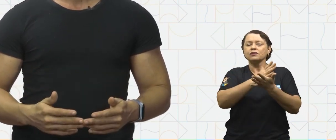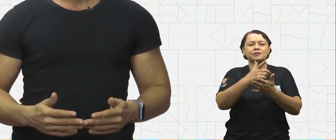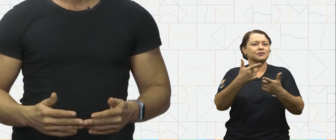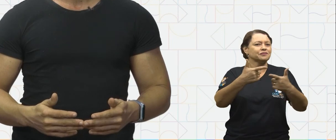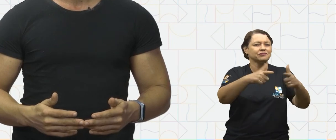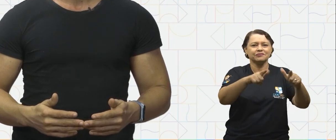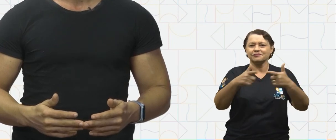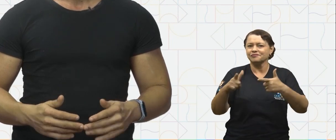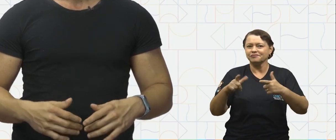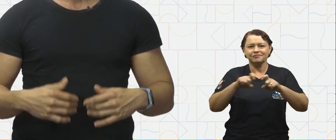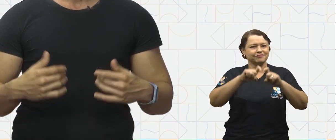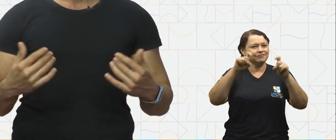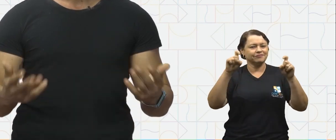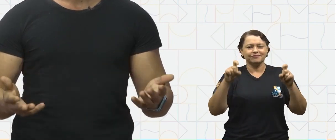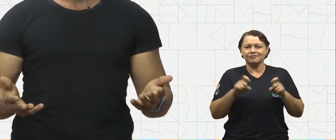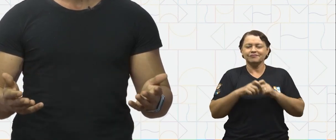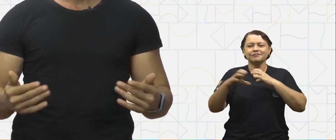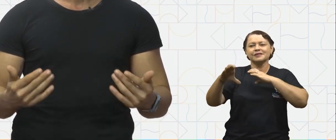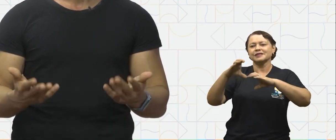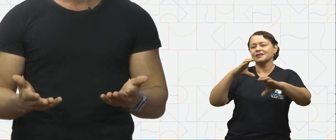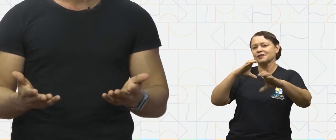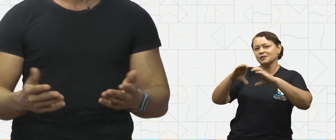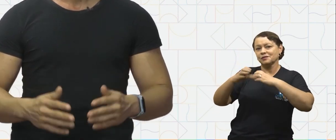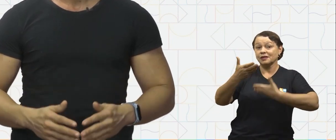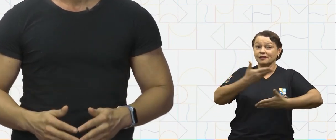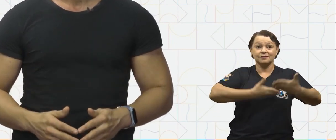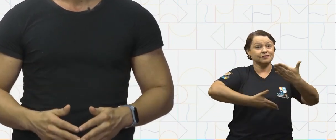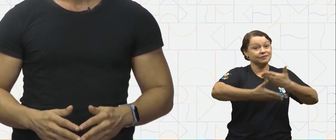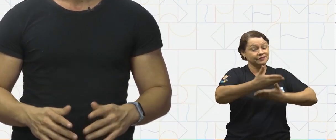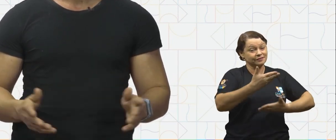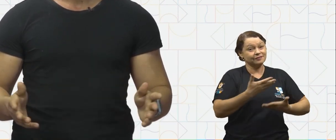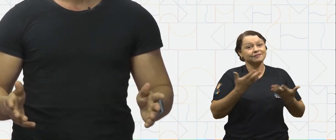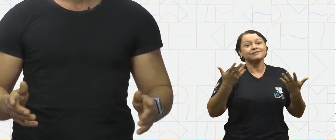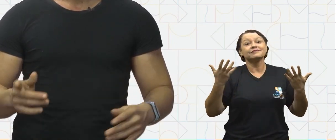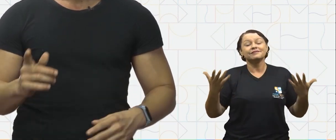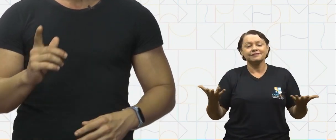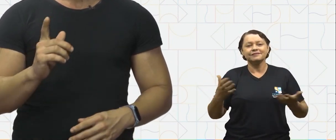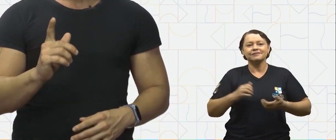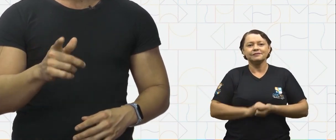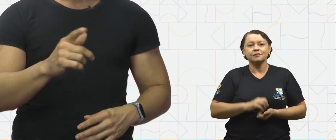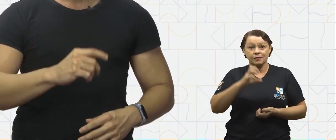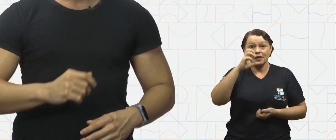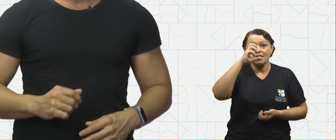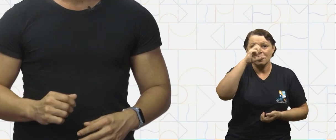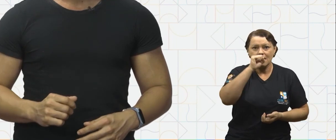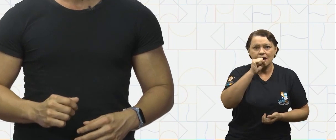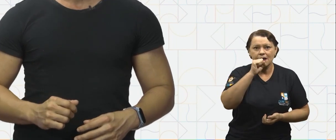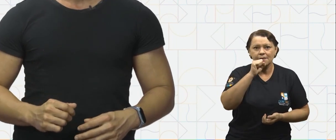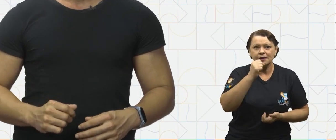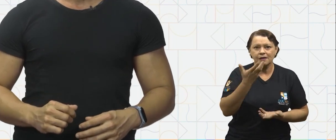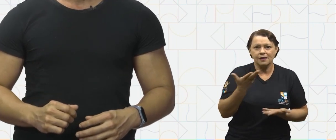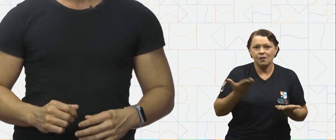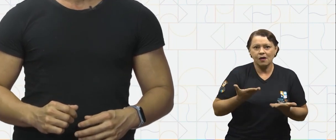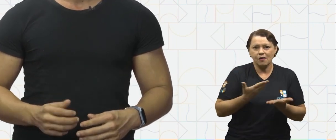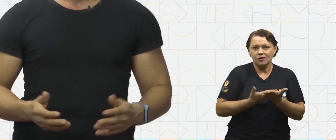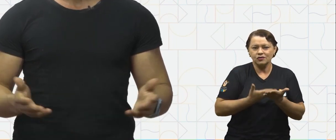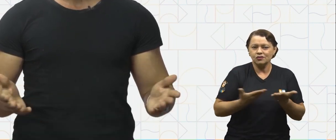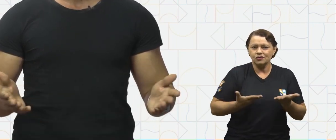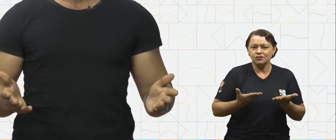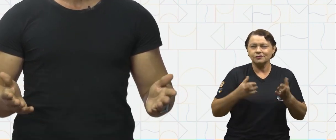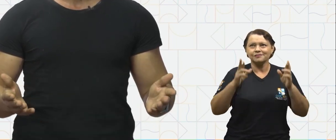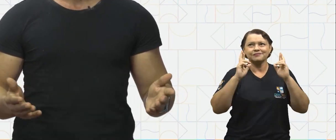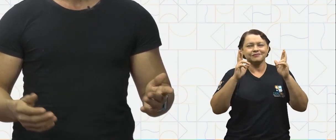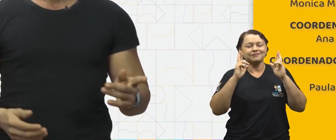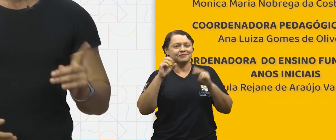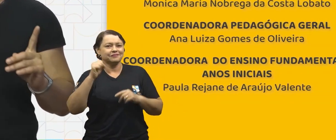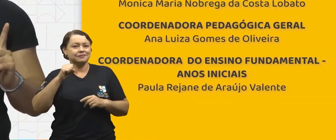acesso a esses recursos para se comunicar e interagir. E aí, aprendeu e curtiu nossa aula de hoje? Tomara